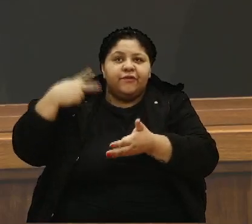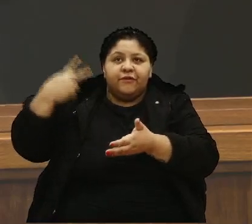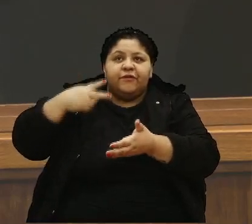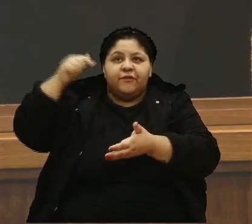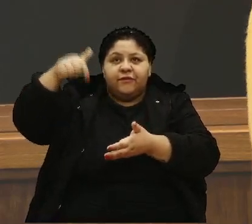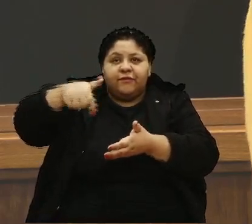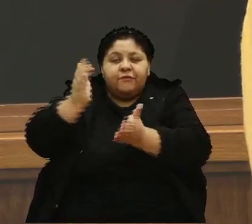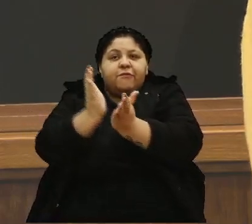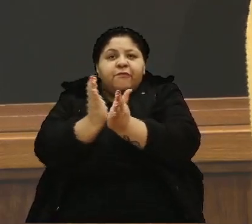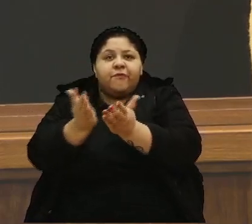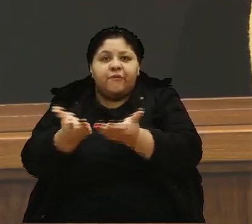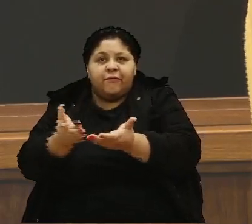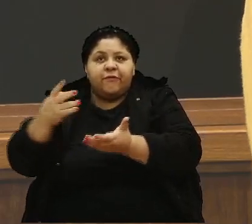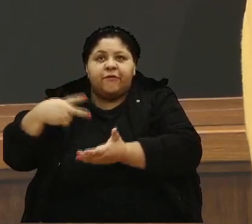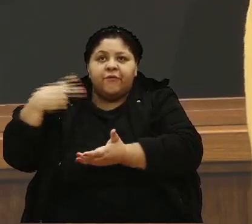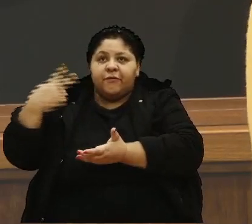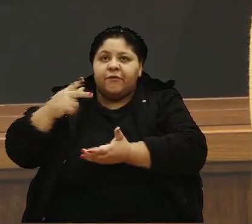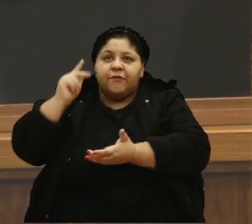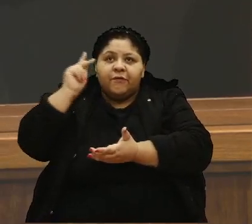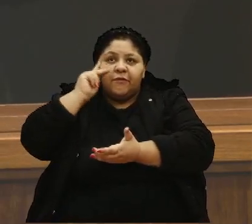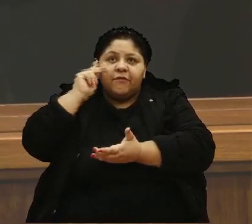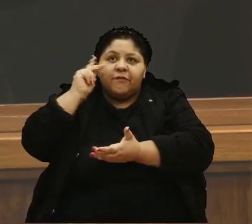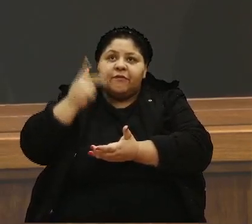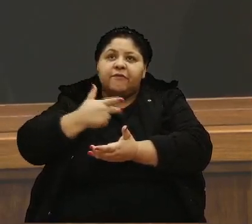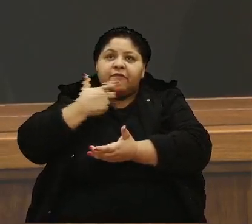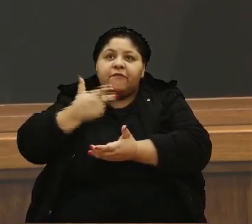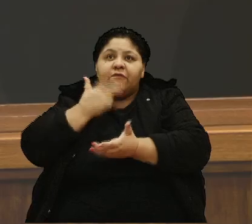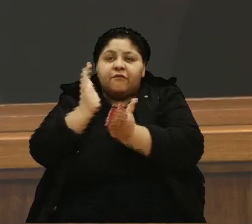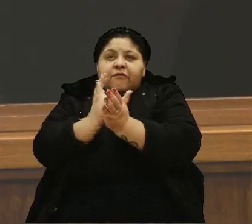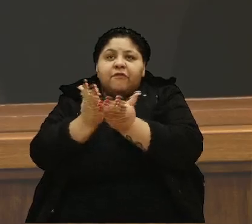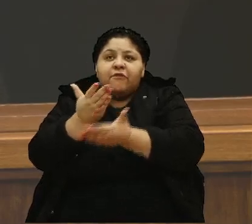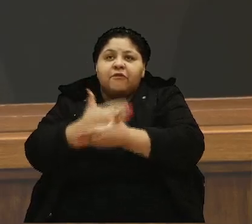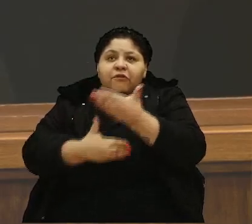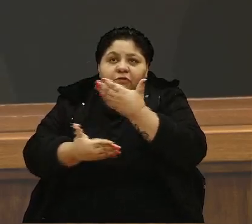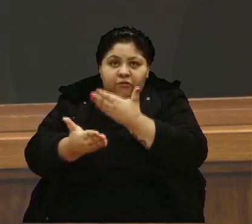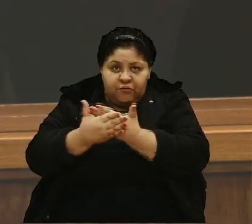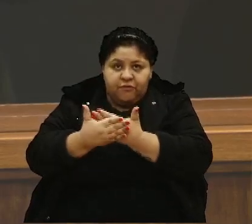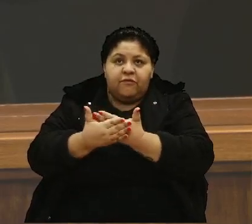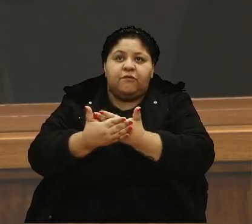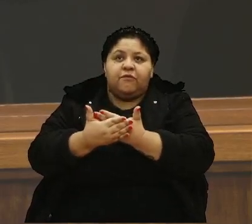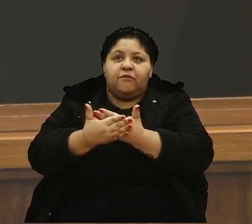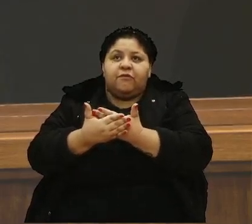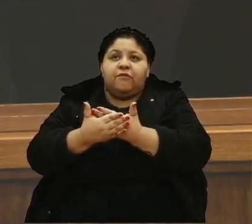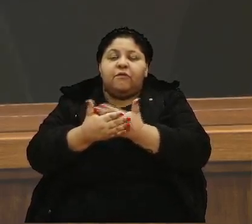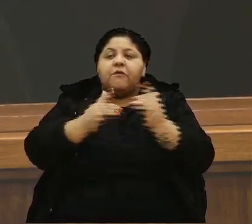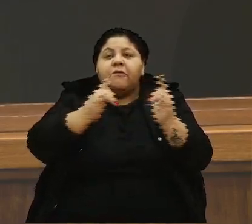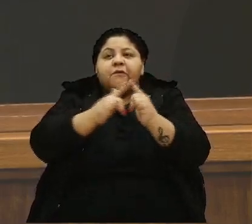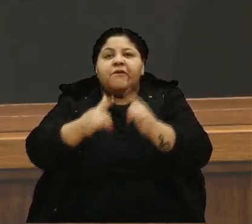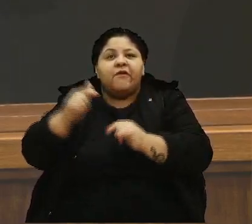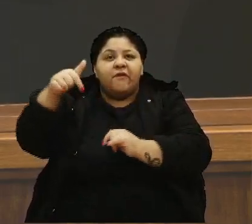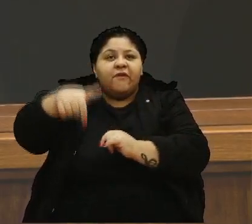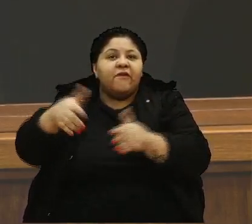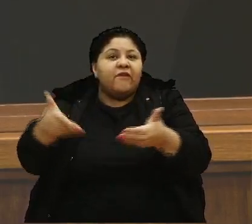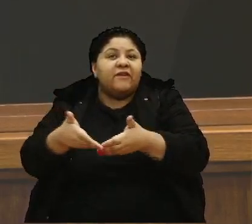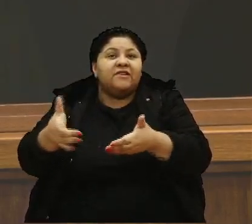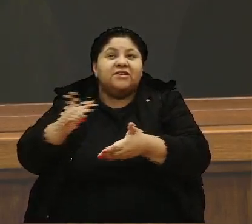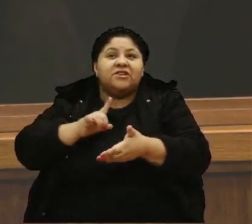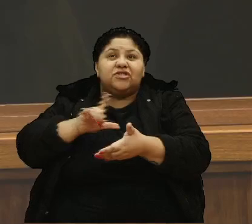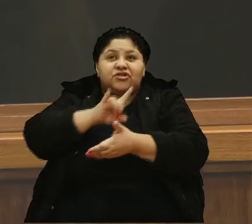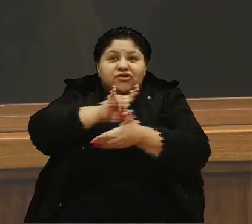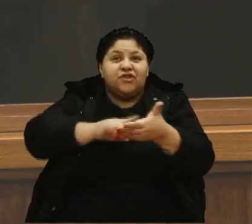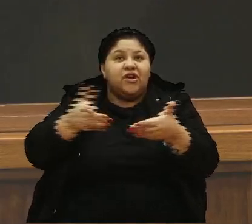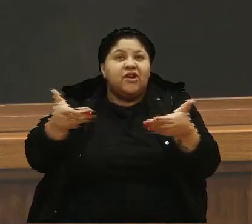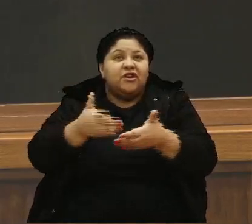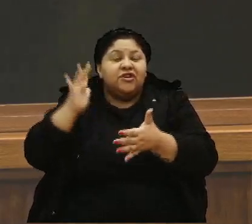da comissão, o vereador Libardi tem falado tanto da comissão, todos os vereadores vão para esse instituto, aqueles que já tinham parecer e que já